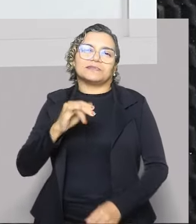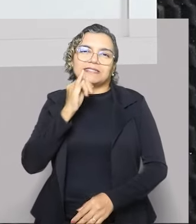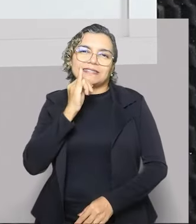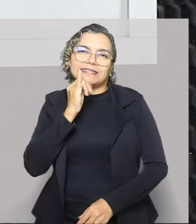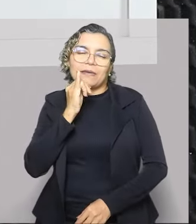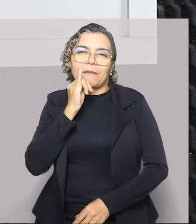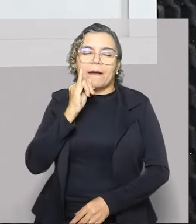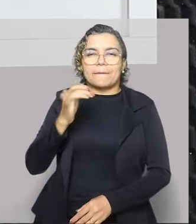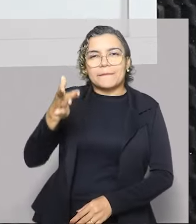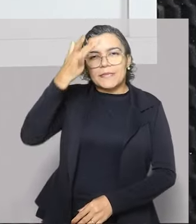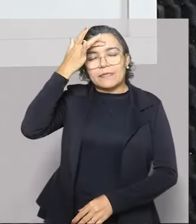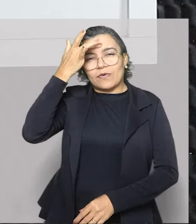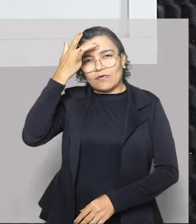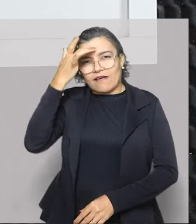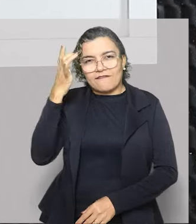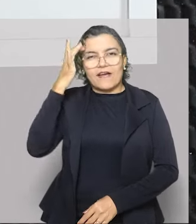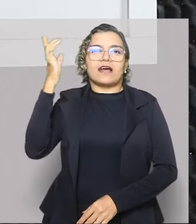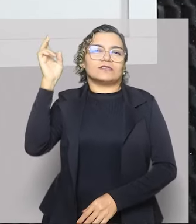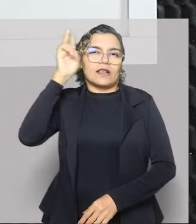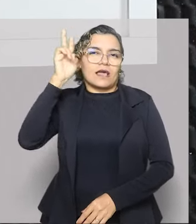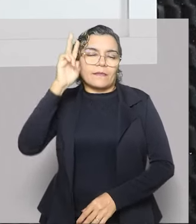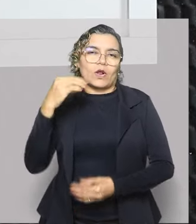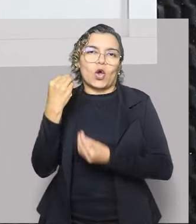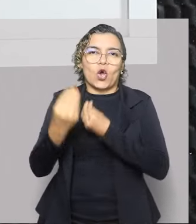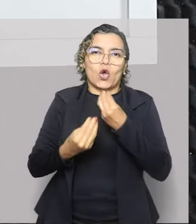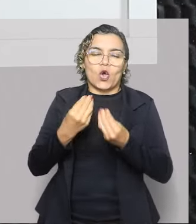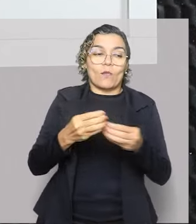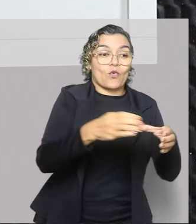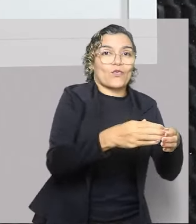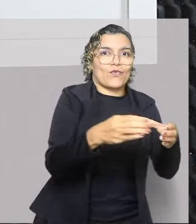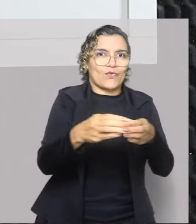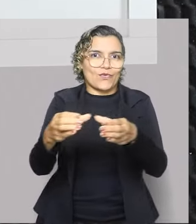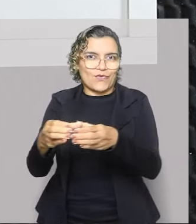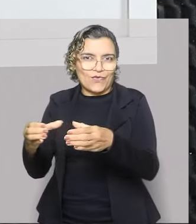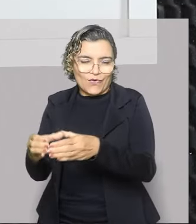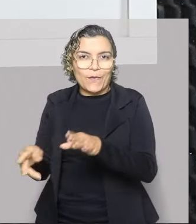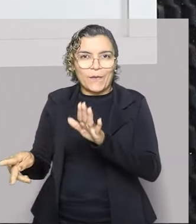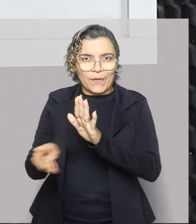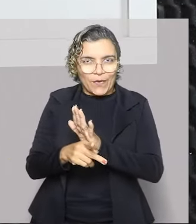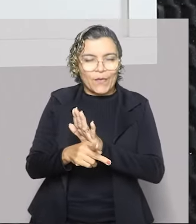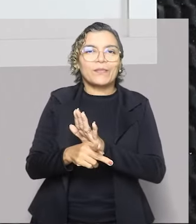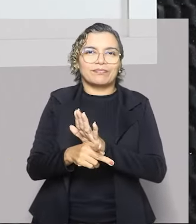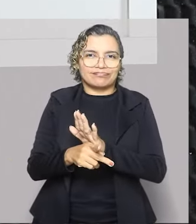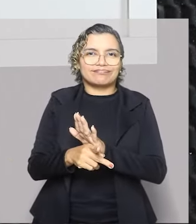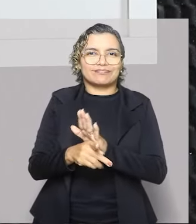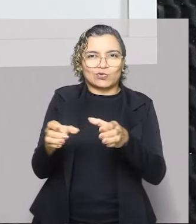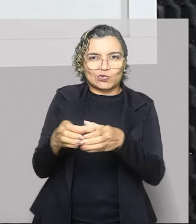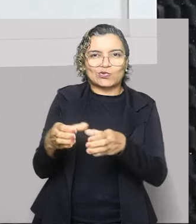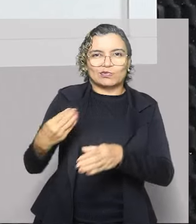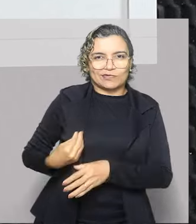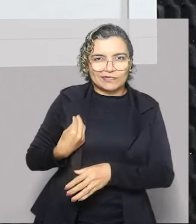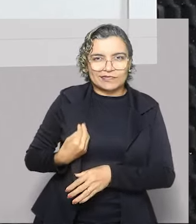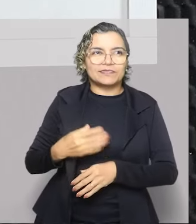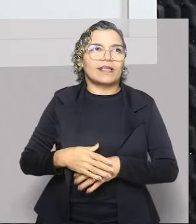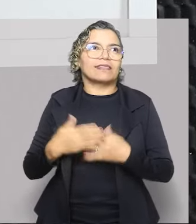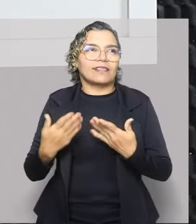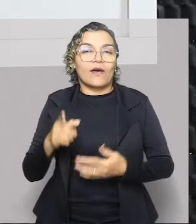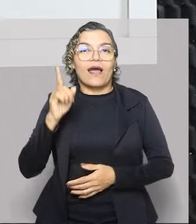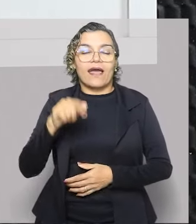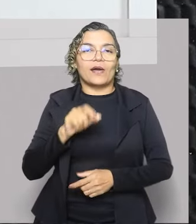aí né de lembrar de quais são as classificações possíveis para esses organismos tá certo o macete é aquele